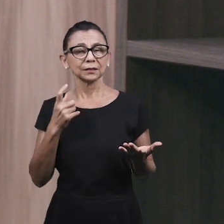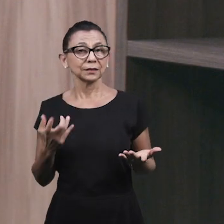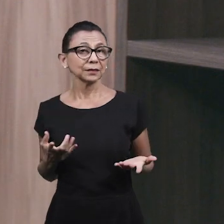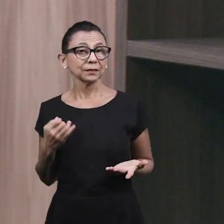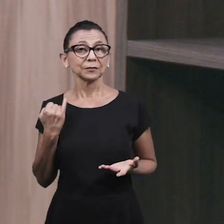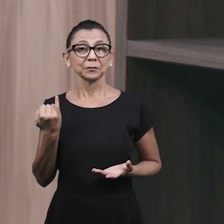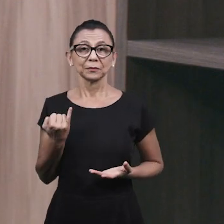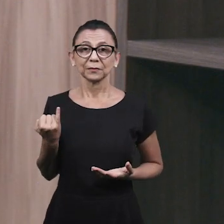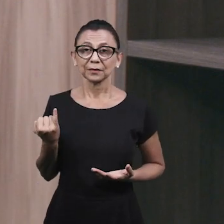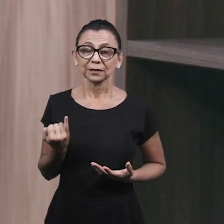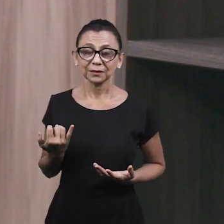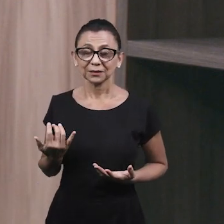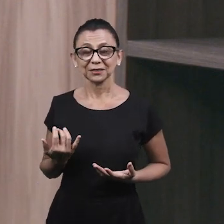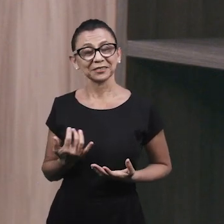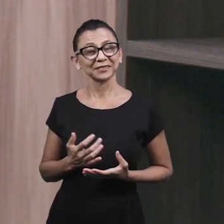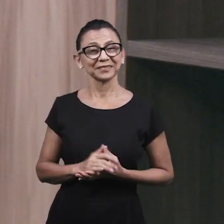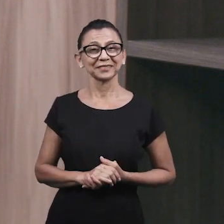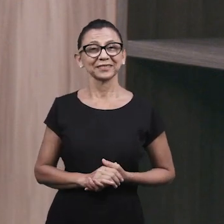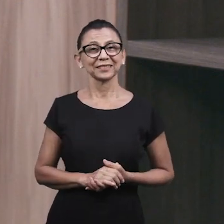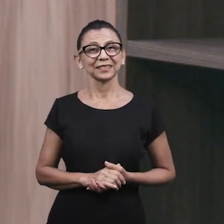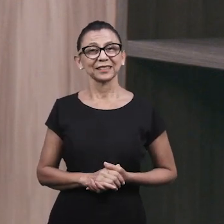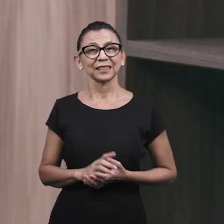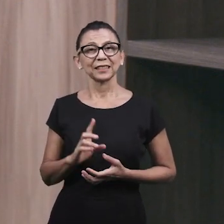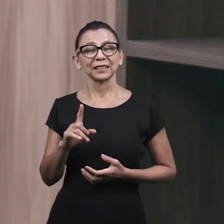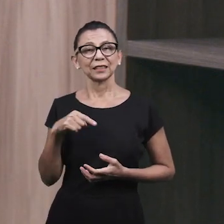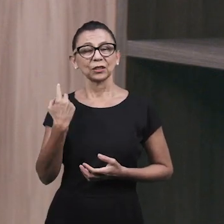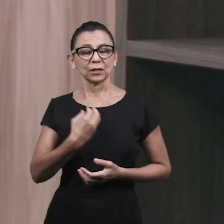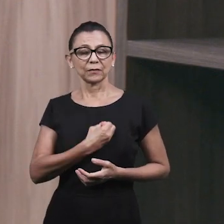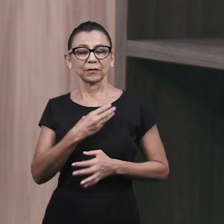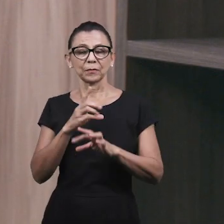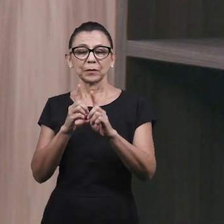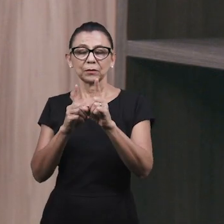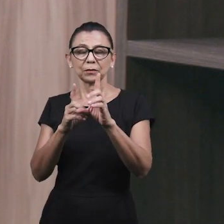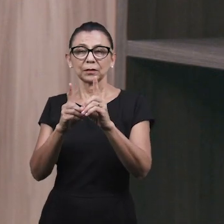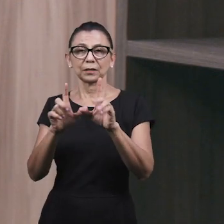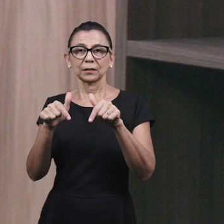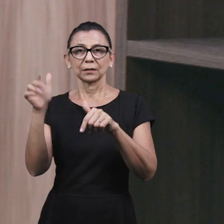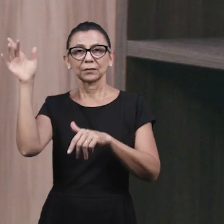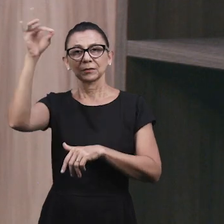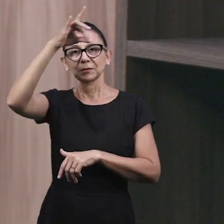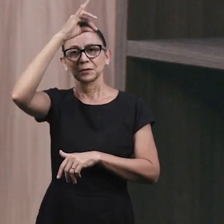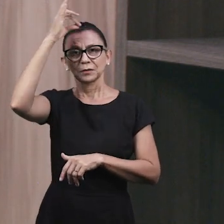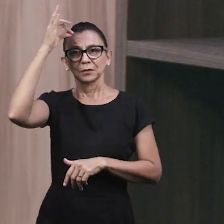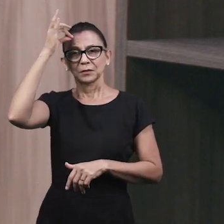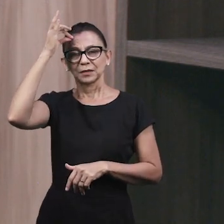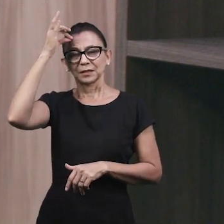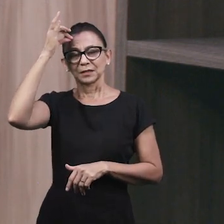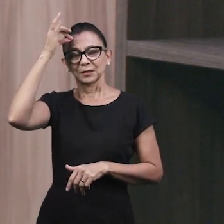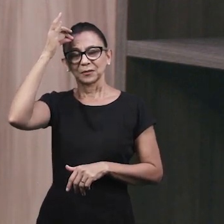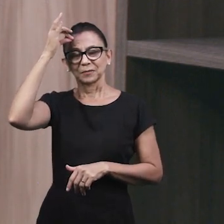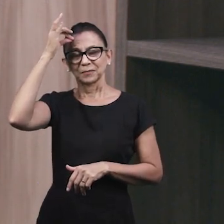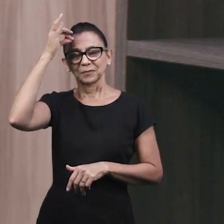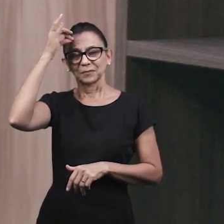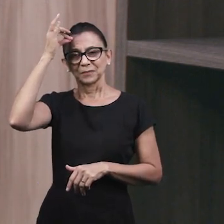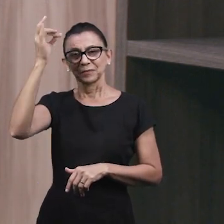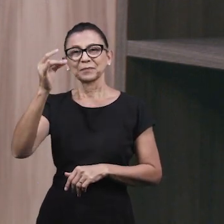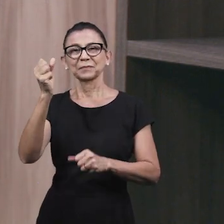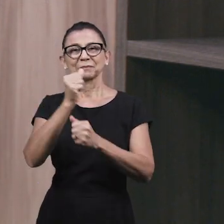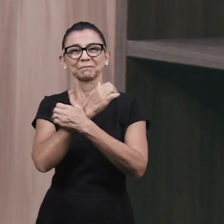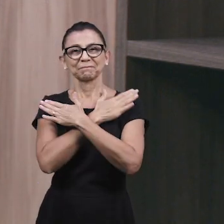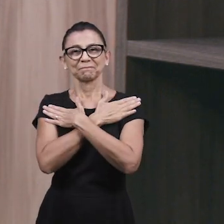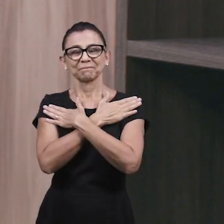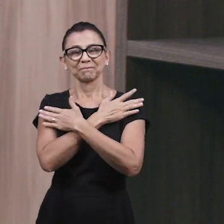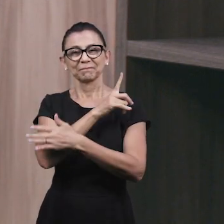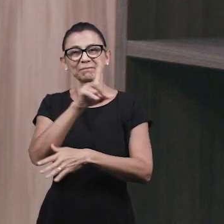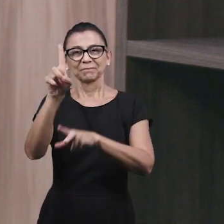muito importante, porque é aquilo que vivemos, é a doutrina, é a direção do Espírito Santo do Senhor para nós nessa obra. Então, um grande